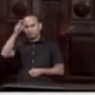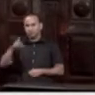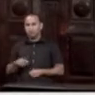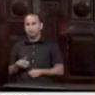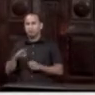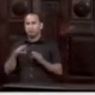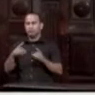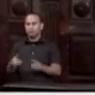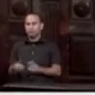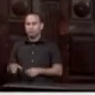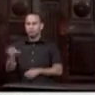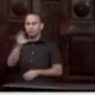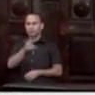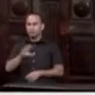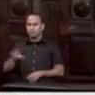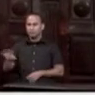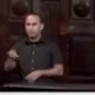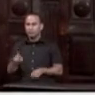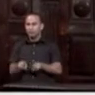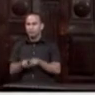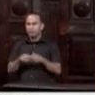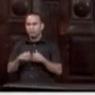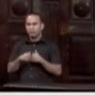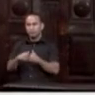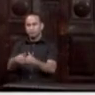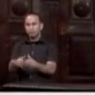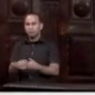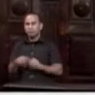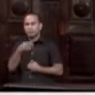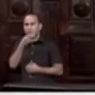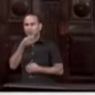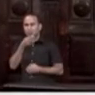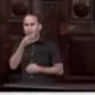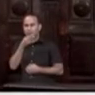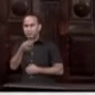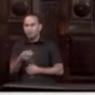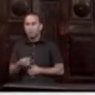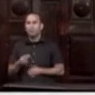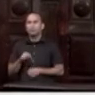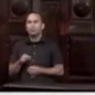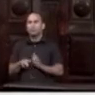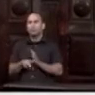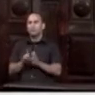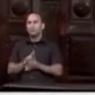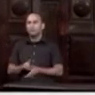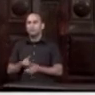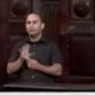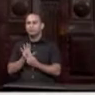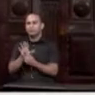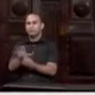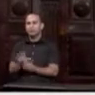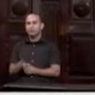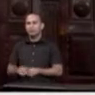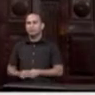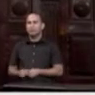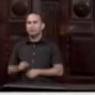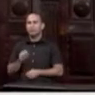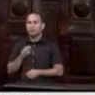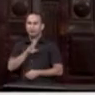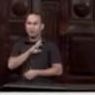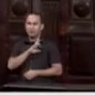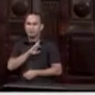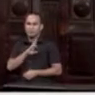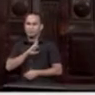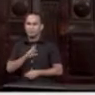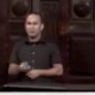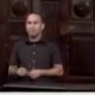a SEDAI continue, como é a nossa opinião, como nós destacamos a favor na votação, no mínimo, com a